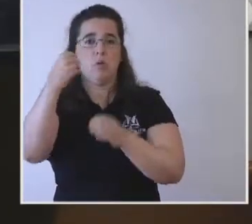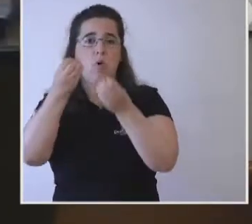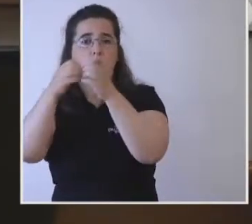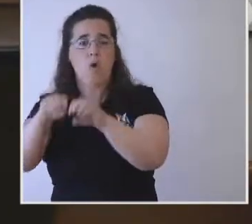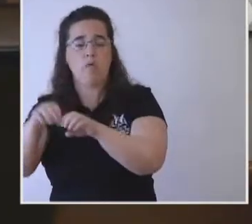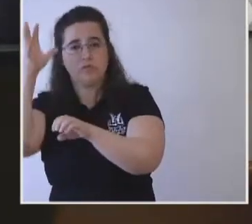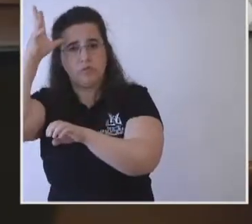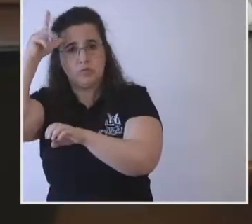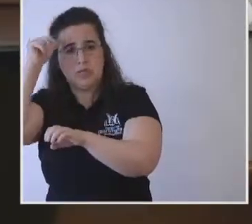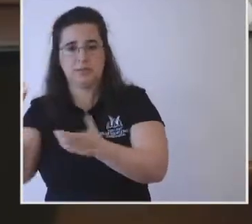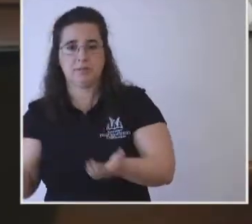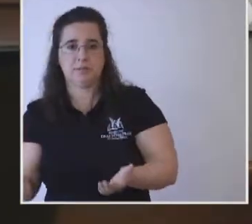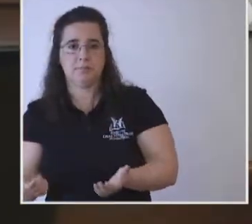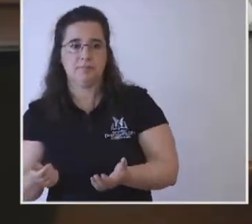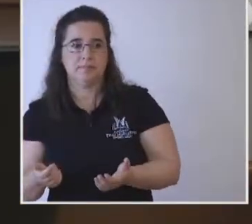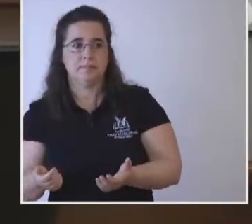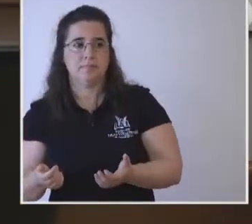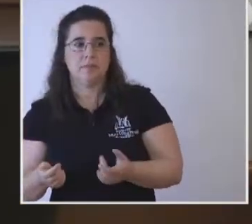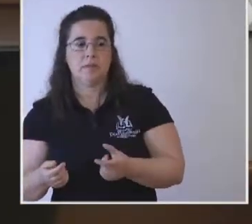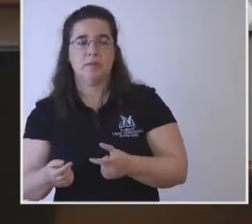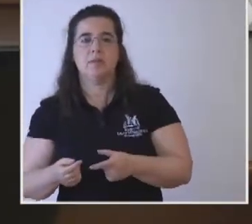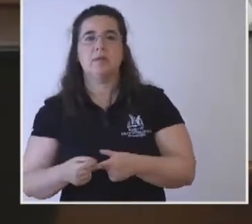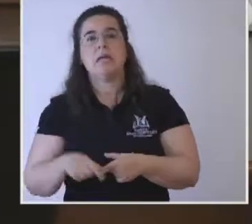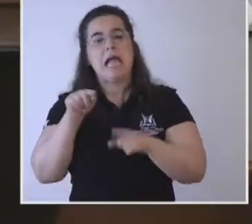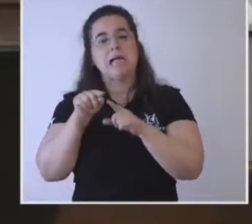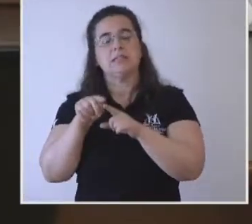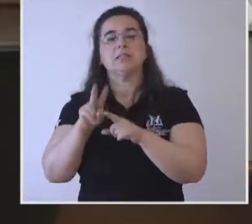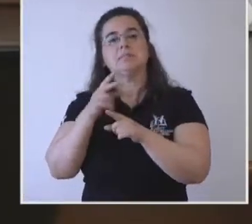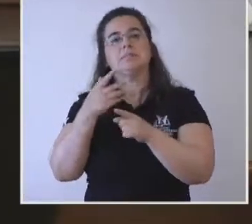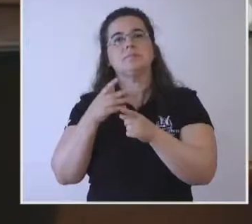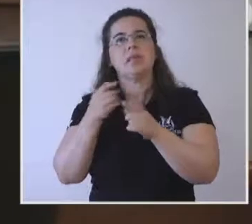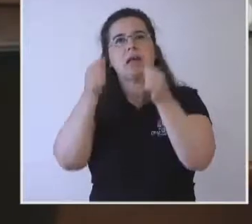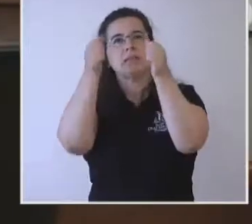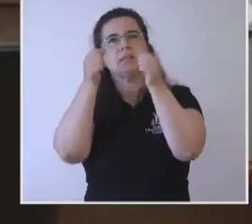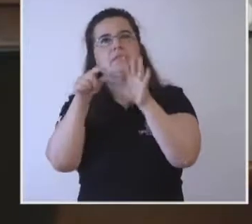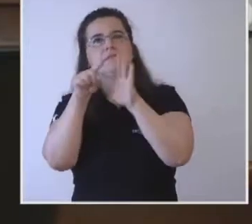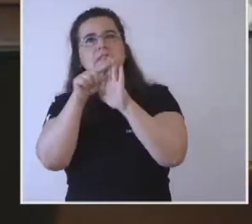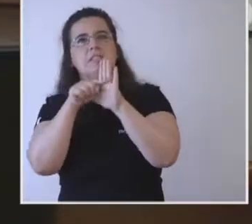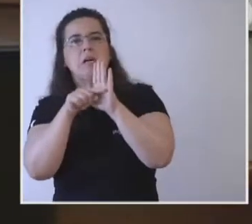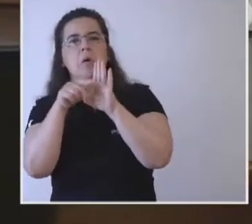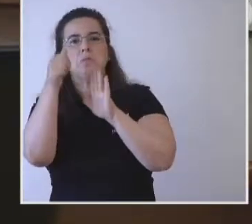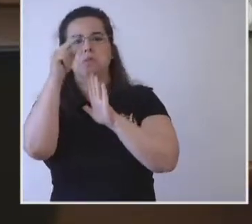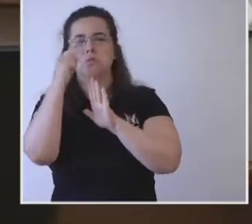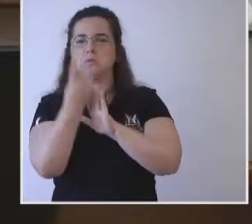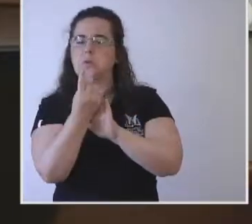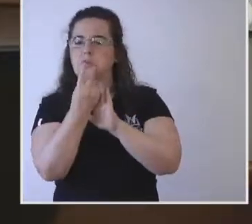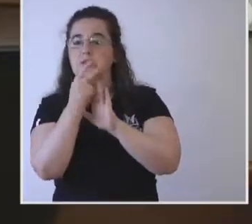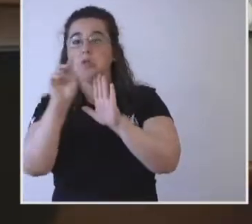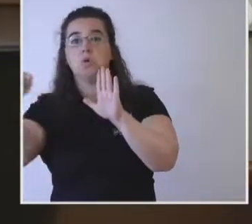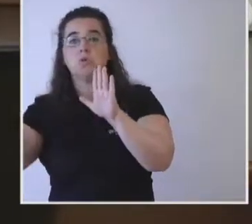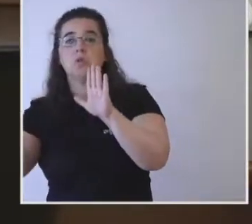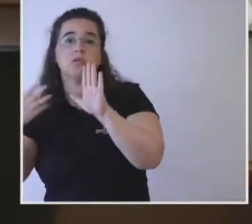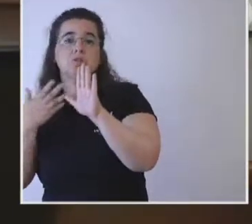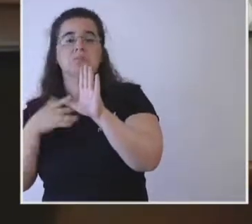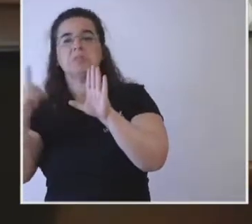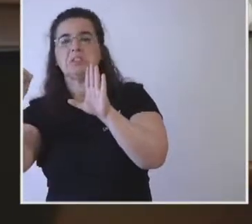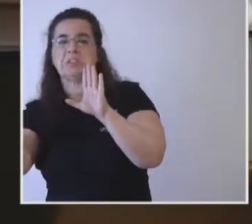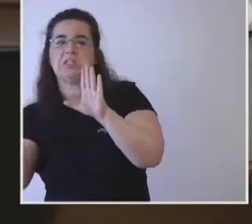os vegetais, têm classificações de 100, 90, 80, 70. Portanto, quando comparamos